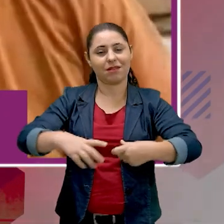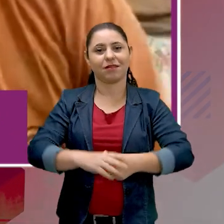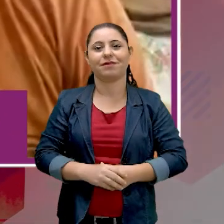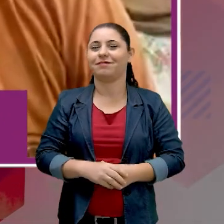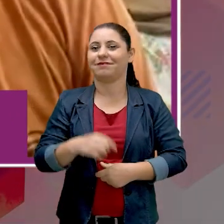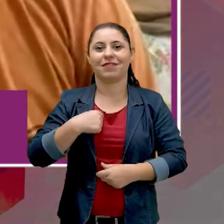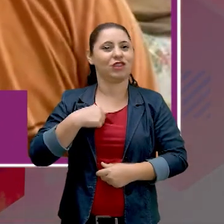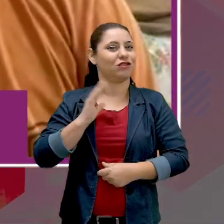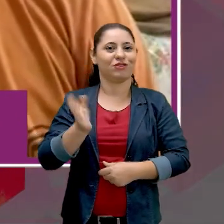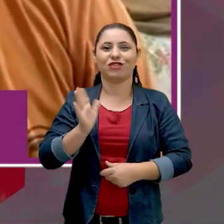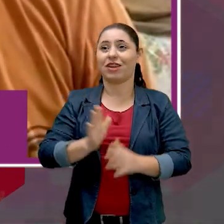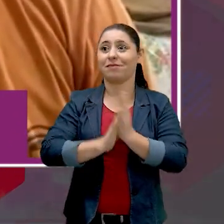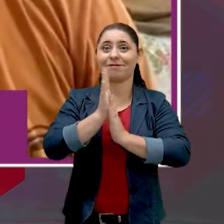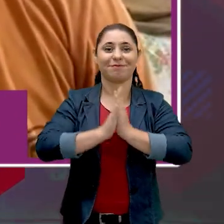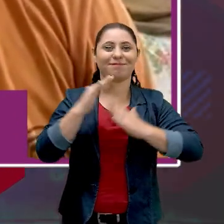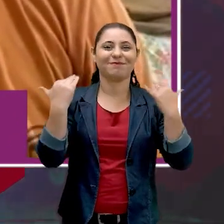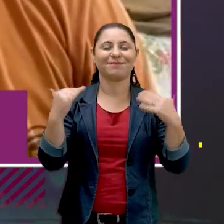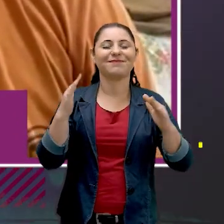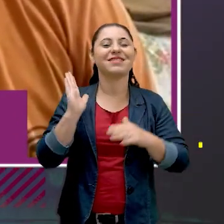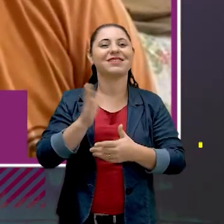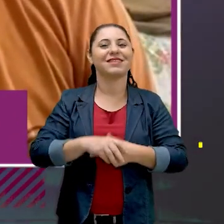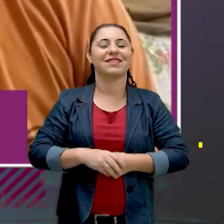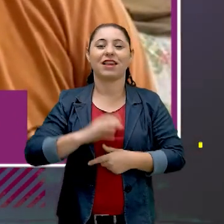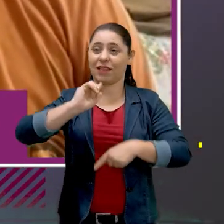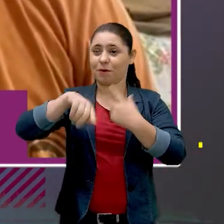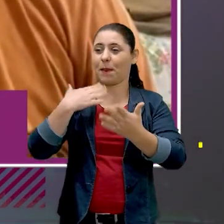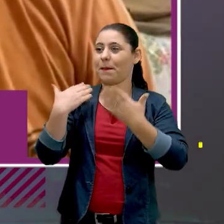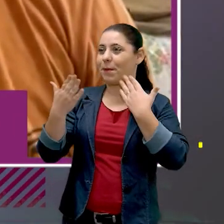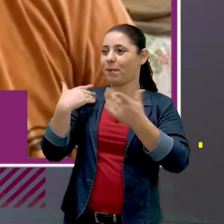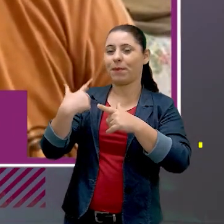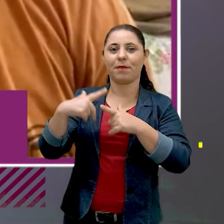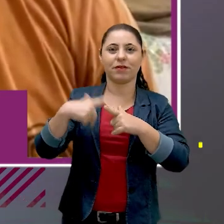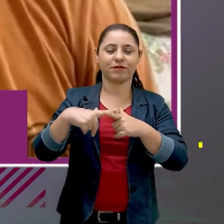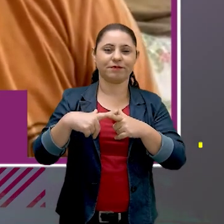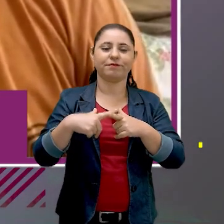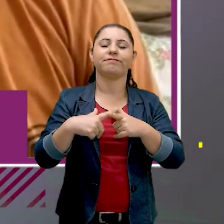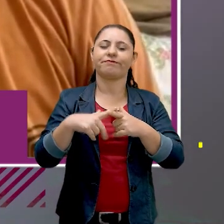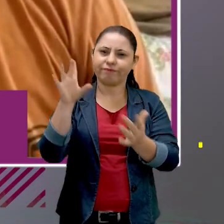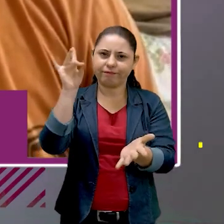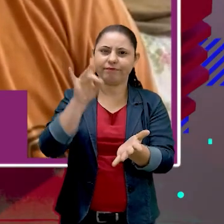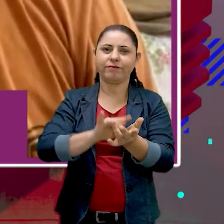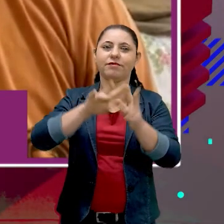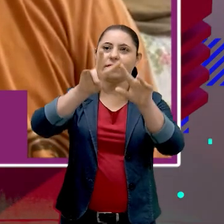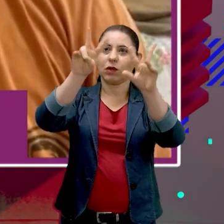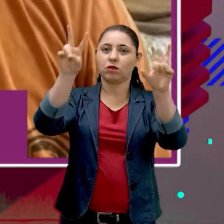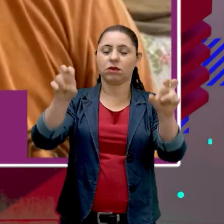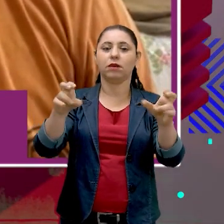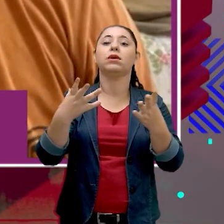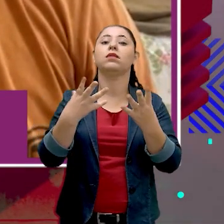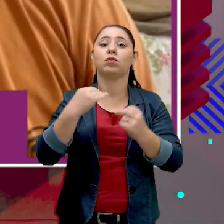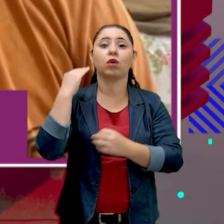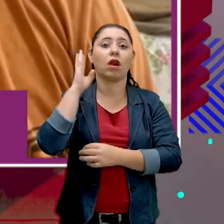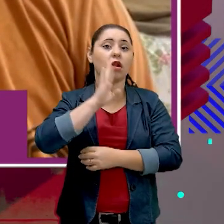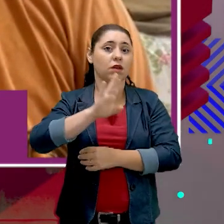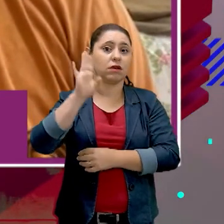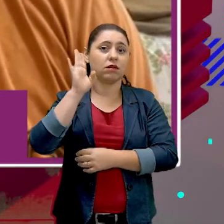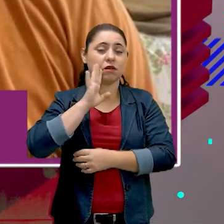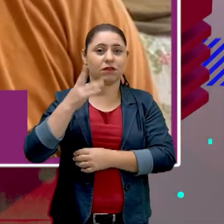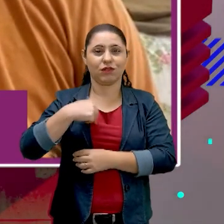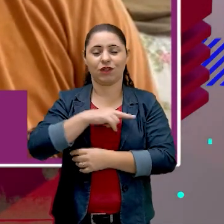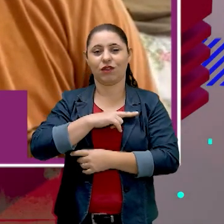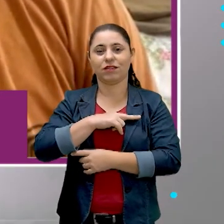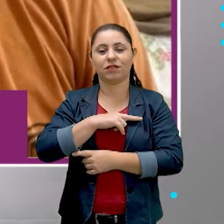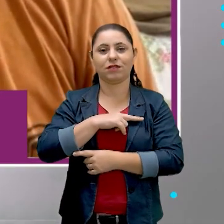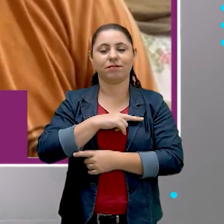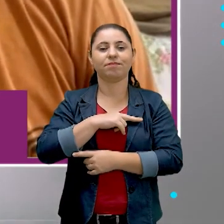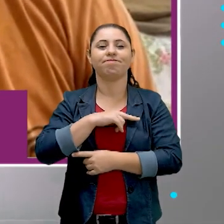guerra. Eu já estou na expectativa já do nosso próximo bate-papo, porque realmente é um assunto que é muito interessante e